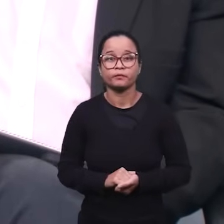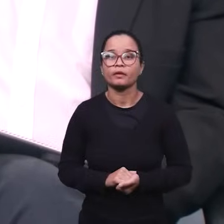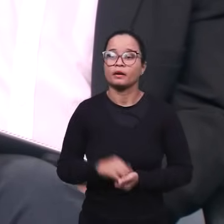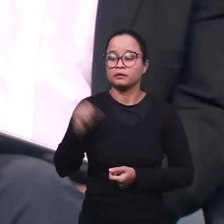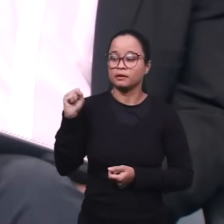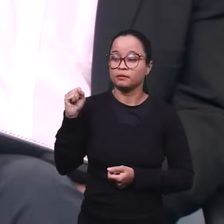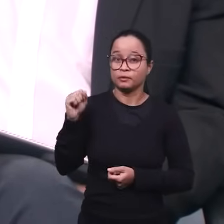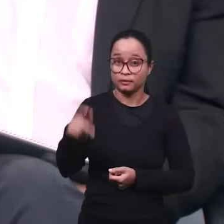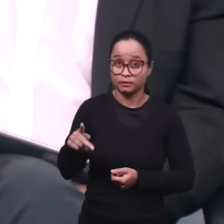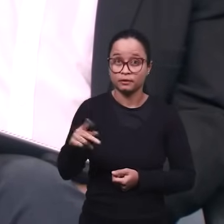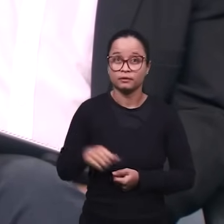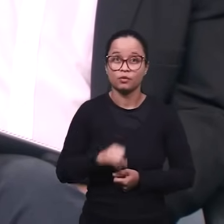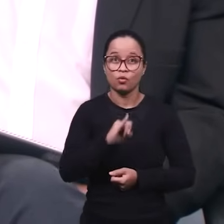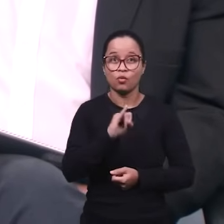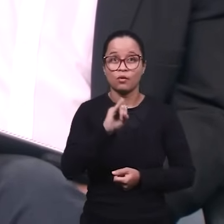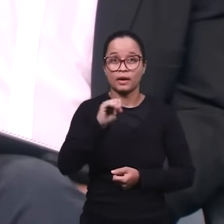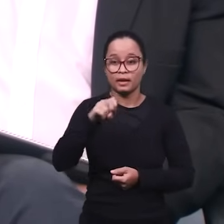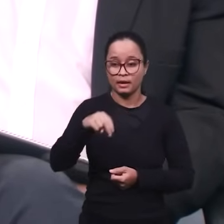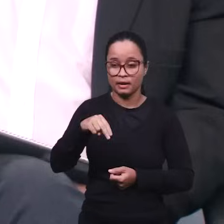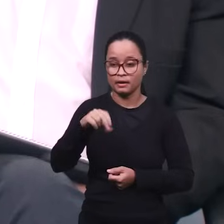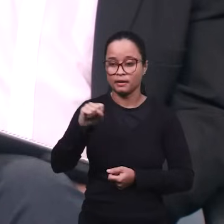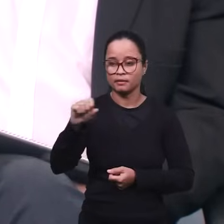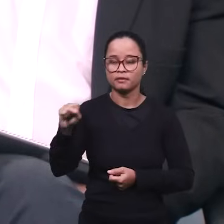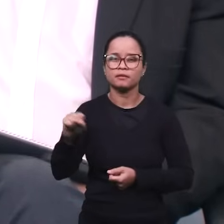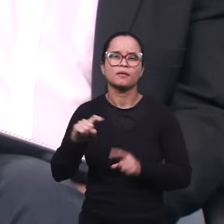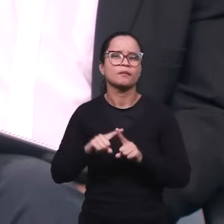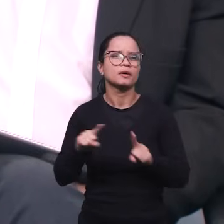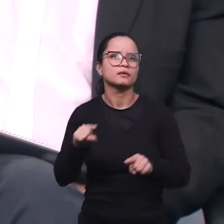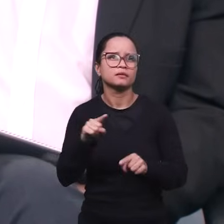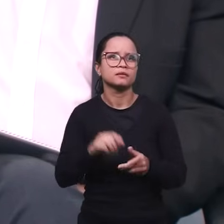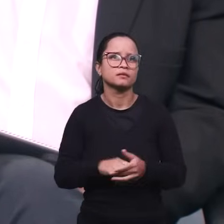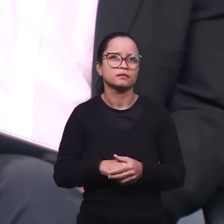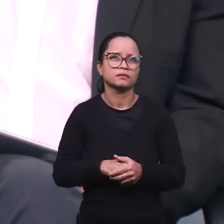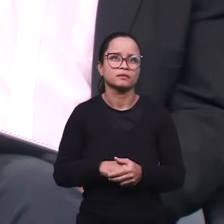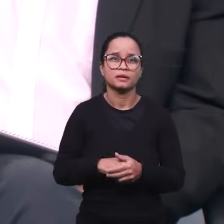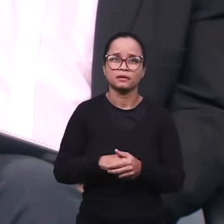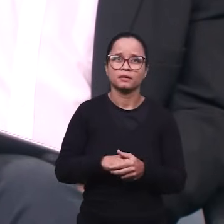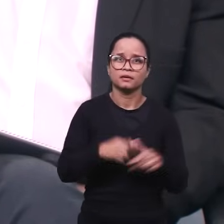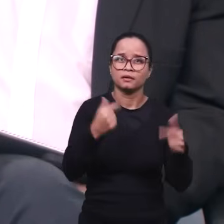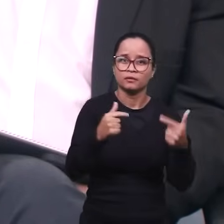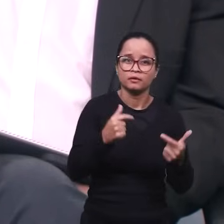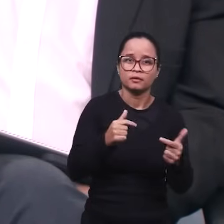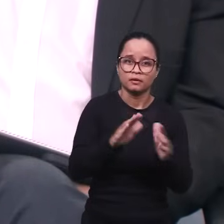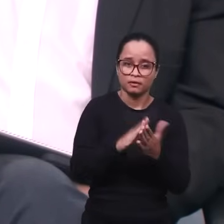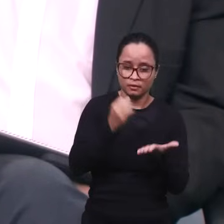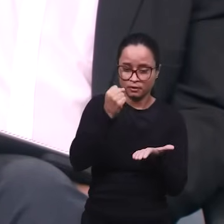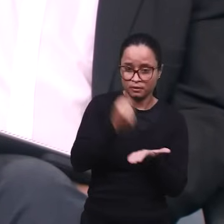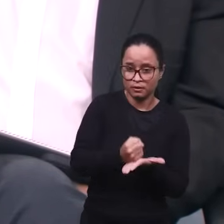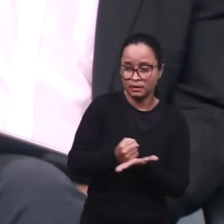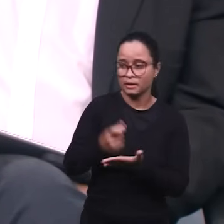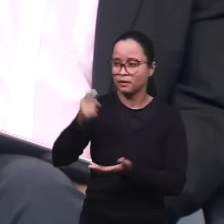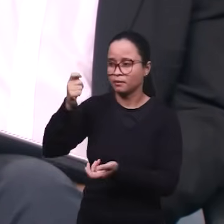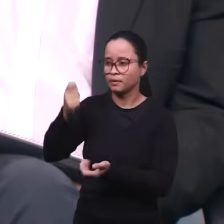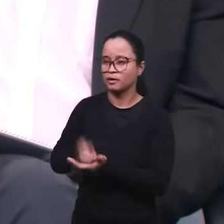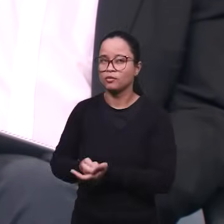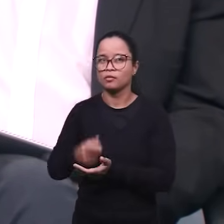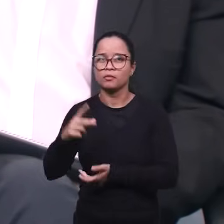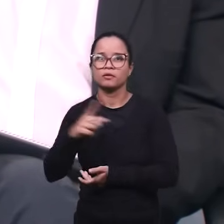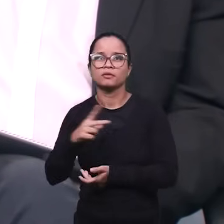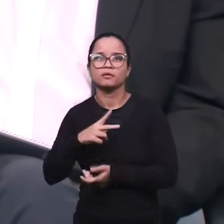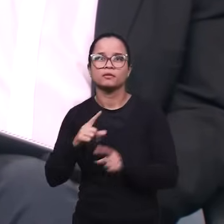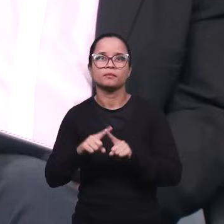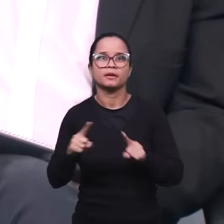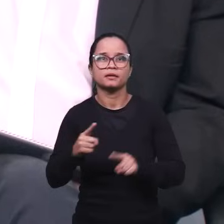momento da aposentadoria, o INSS pode te questionar. Mas aqui, você trabalhava de carteira assinada e pagou como contribuinte